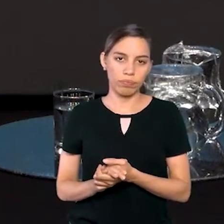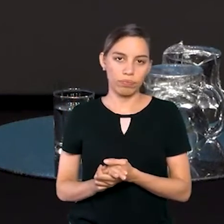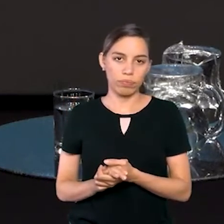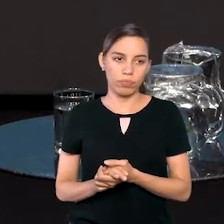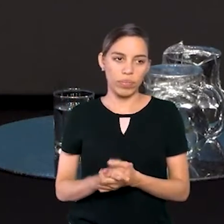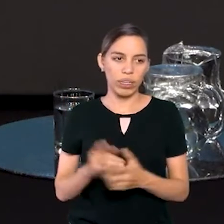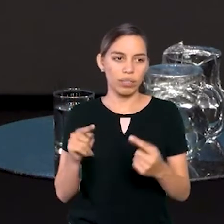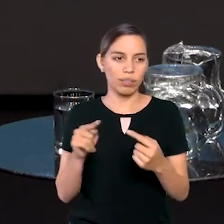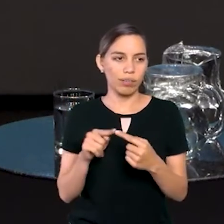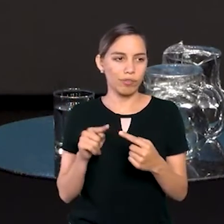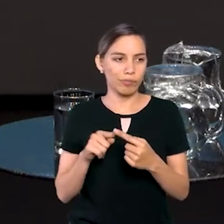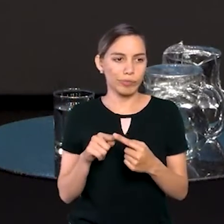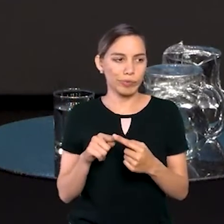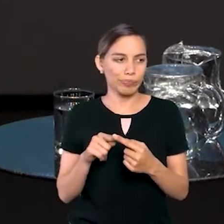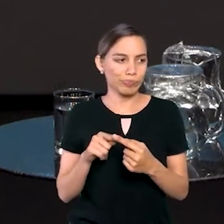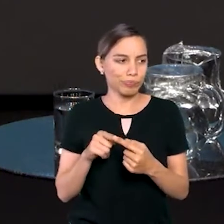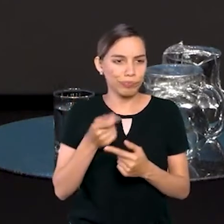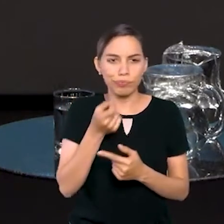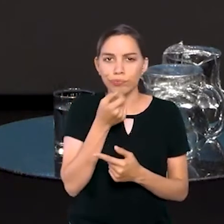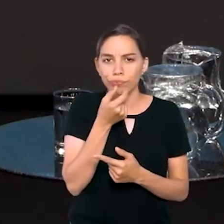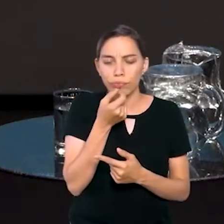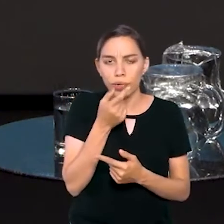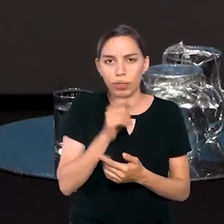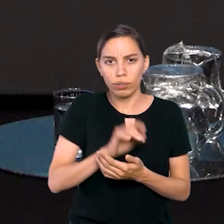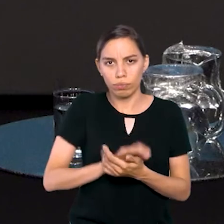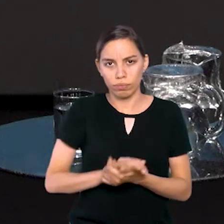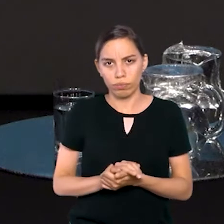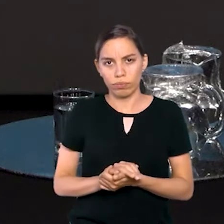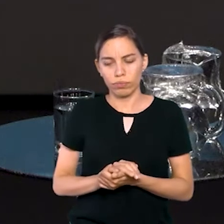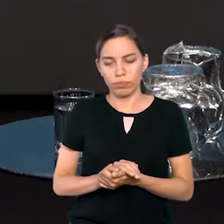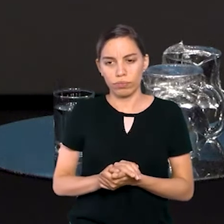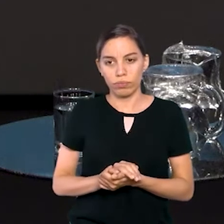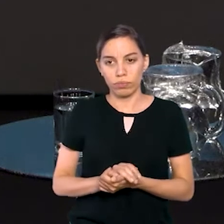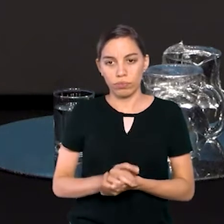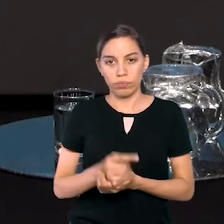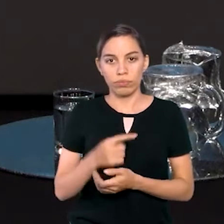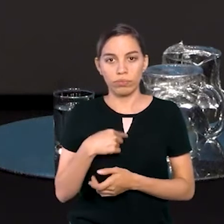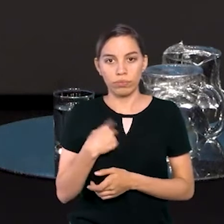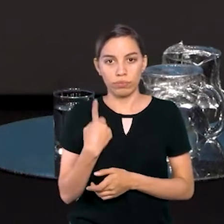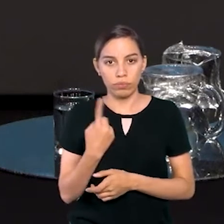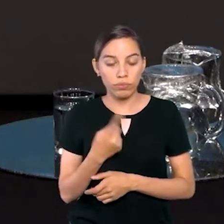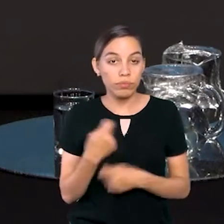coisa clínica. E nós deveríamos